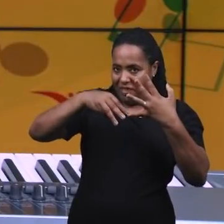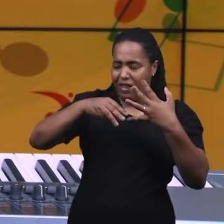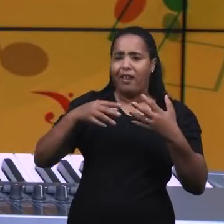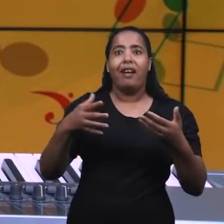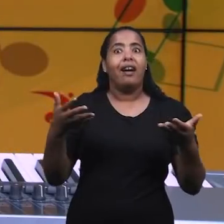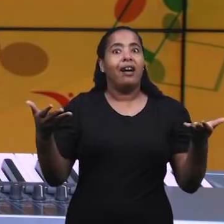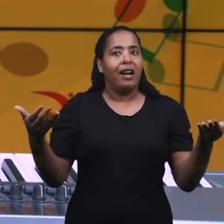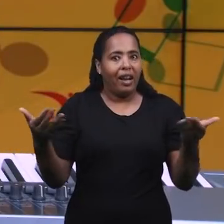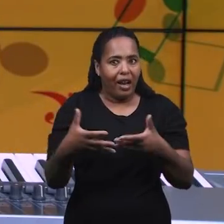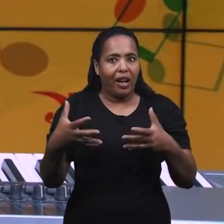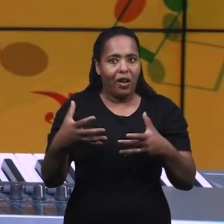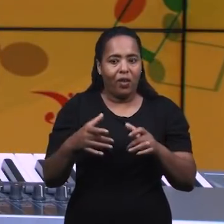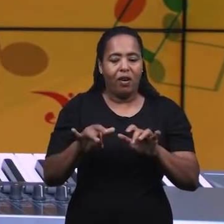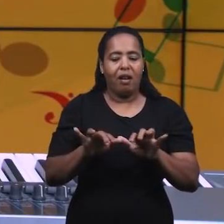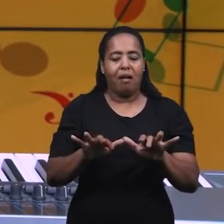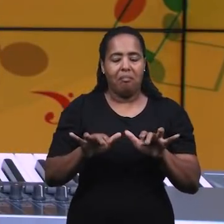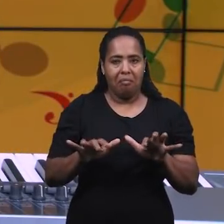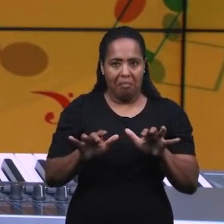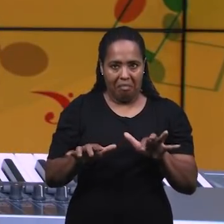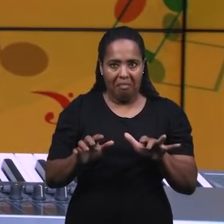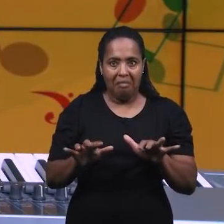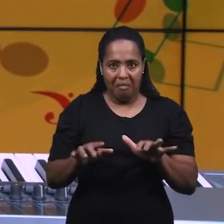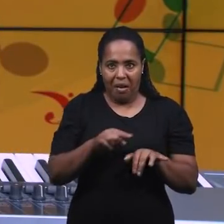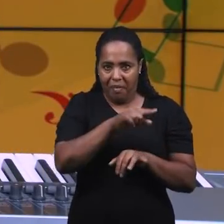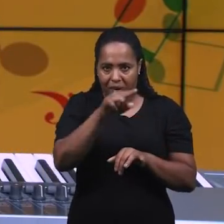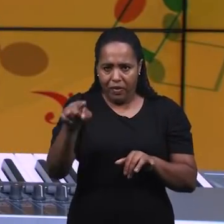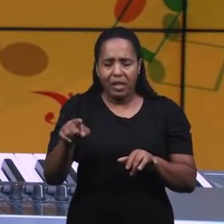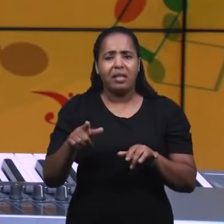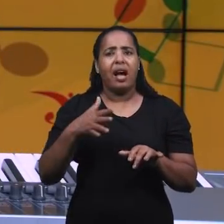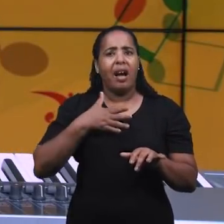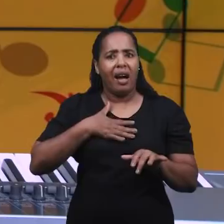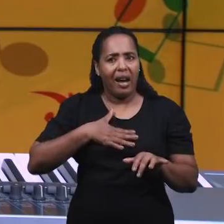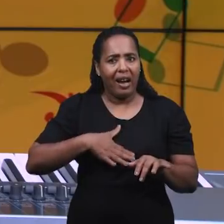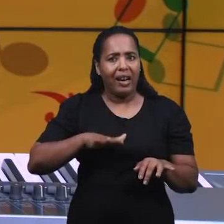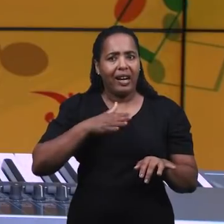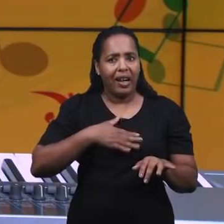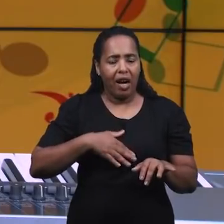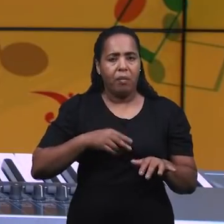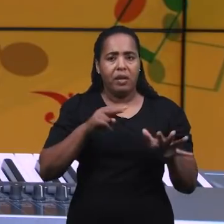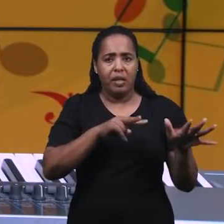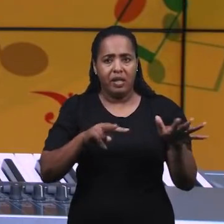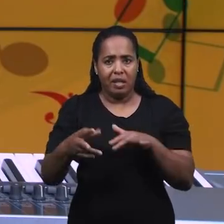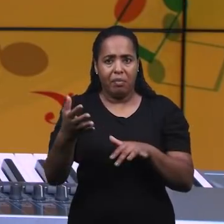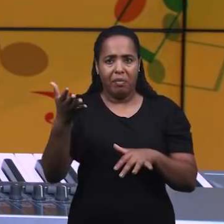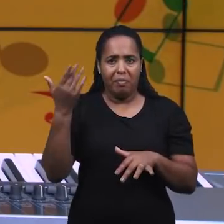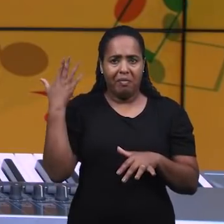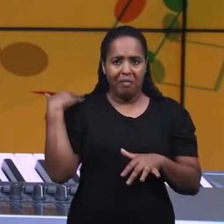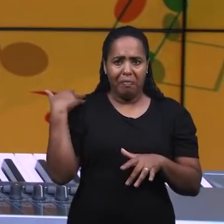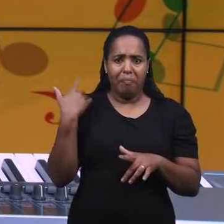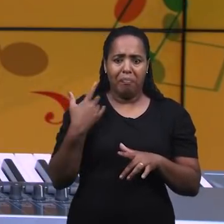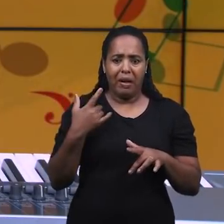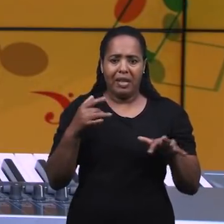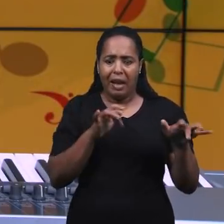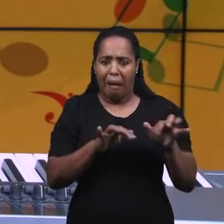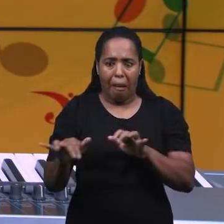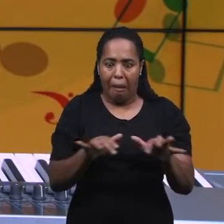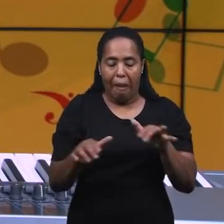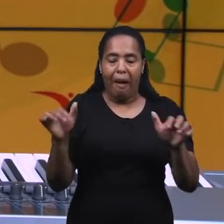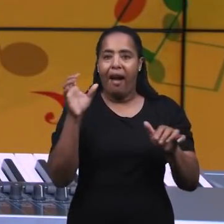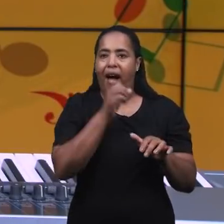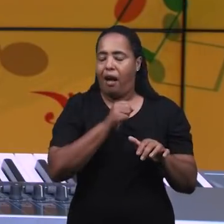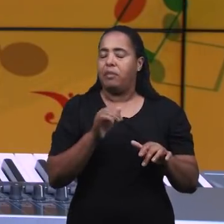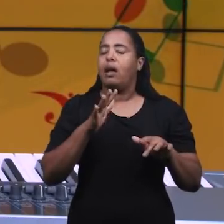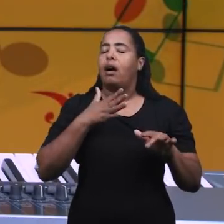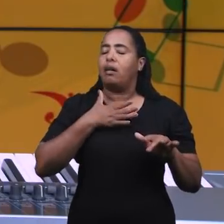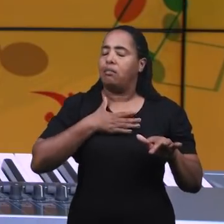vai tocar para vocês. Vou tocar essa vez bem devagar. Na semana passada a tia até achou que tocou muito rápido. Vai